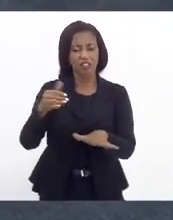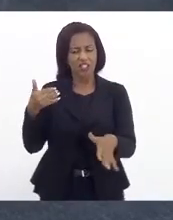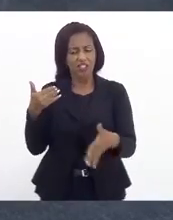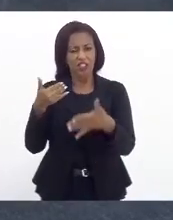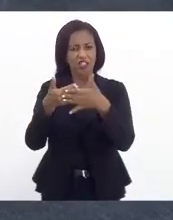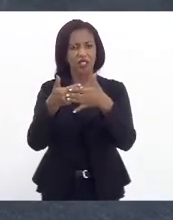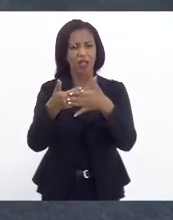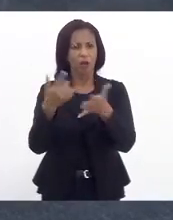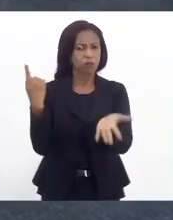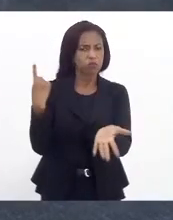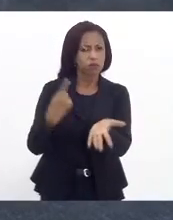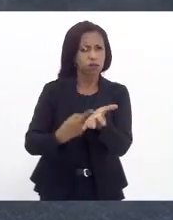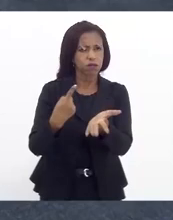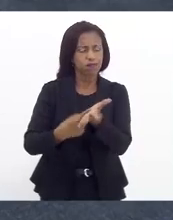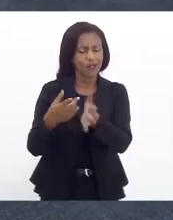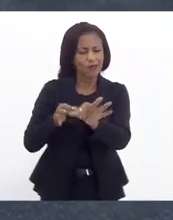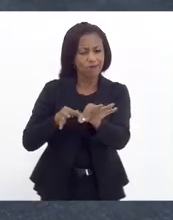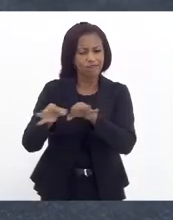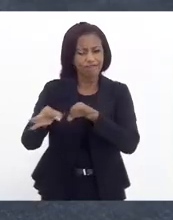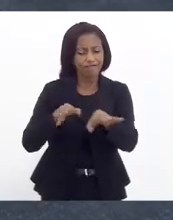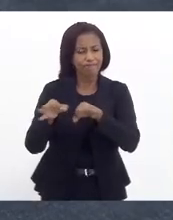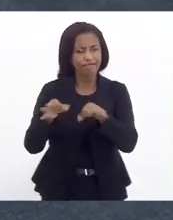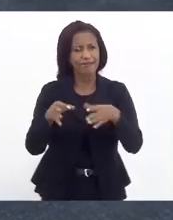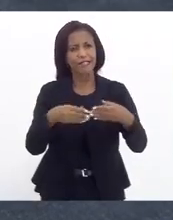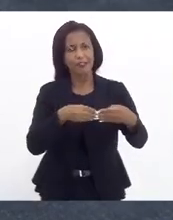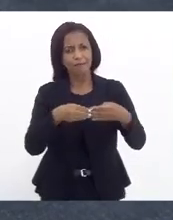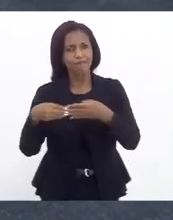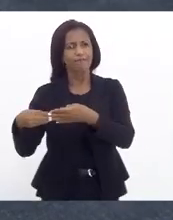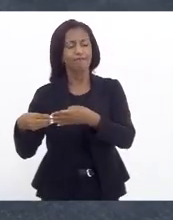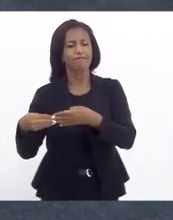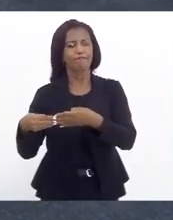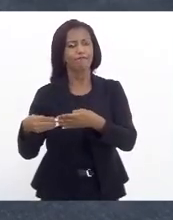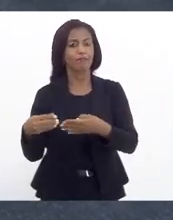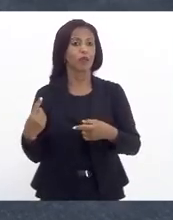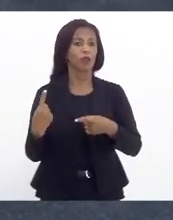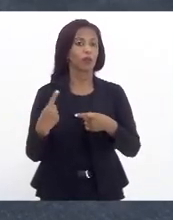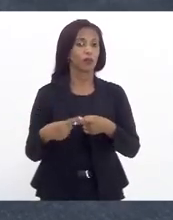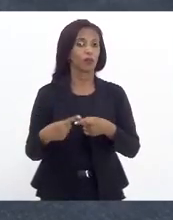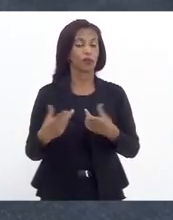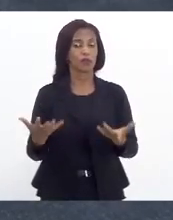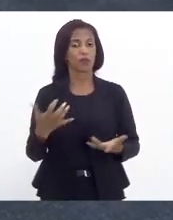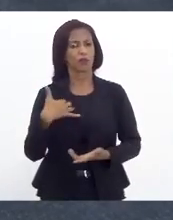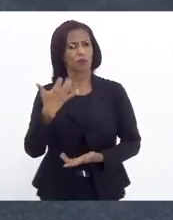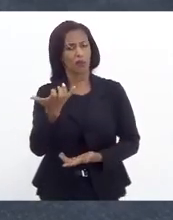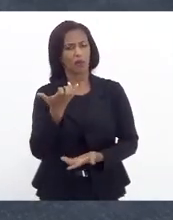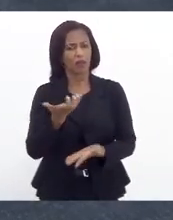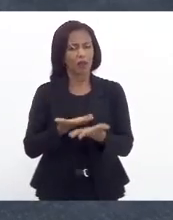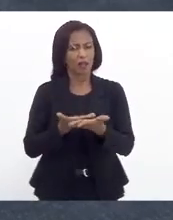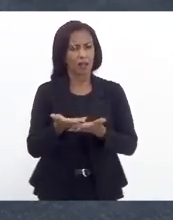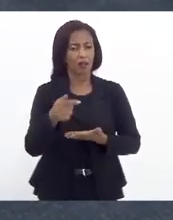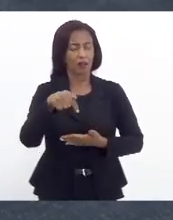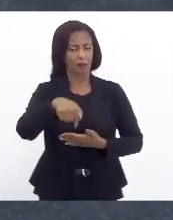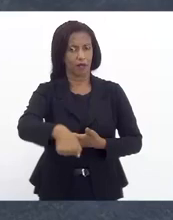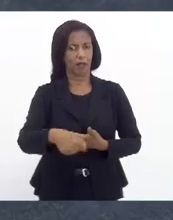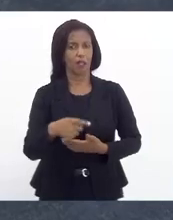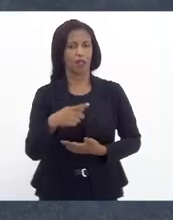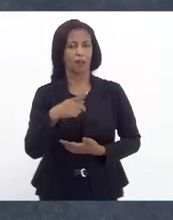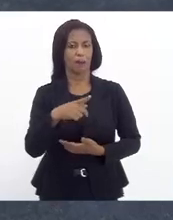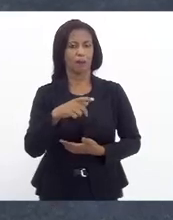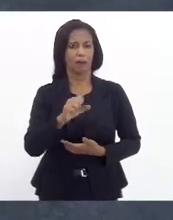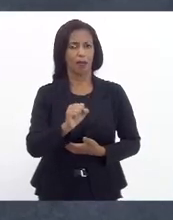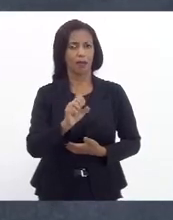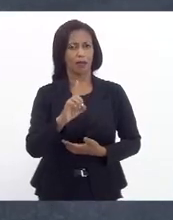a um acordo de forma tão bem conduzida. Portanto, eu quero encaminhar aqui, em nome do PSDB,